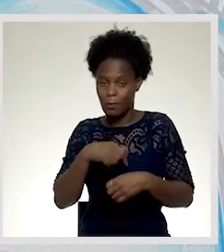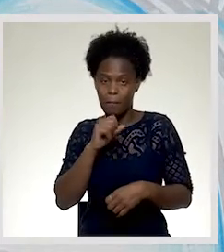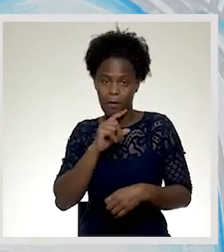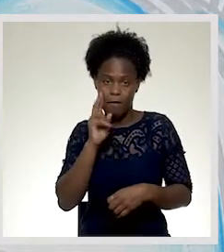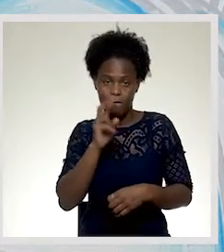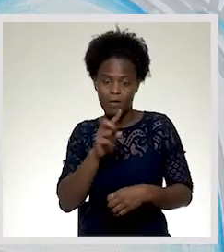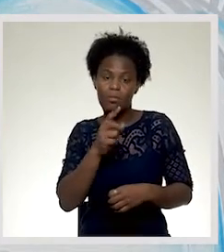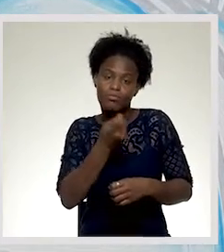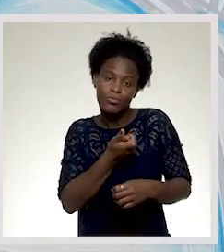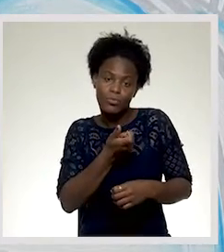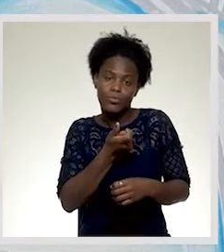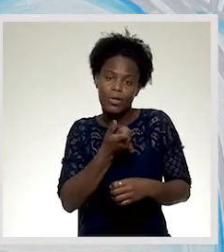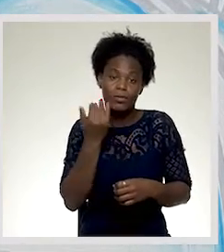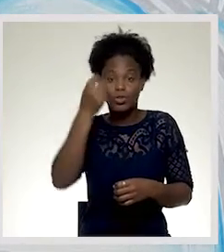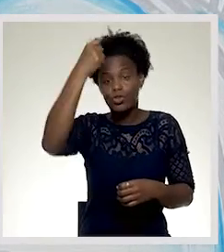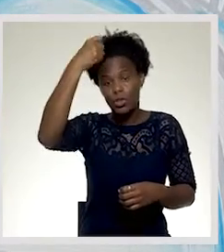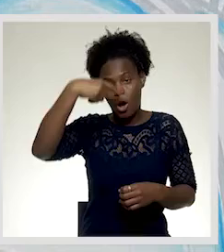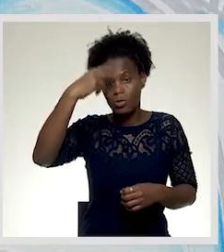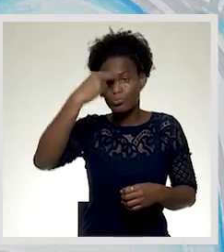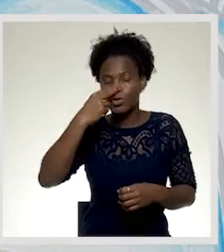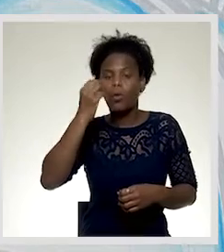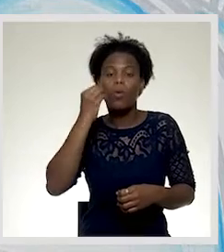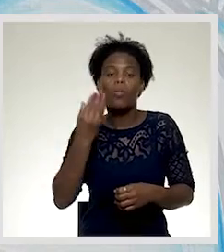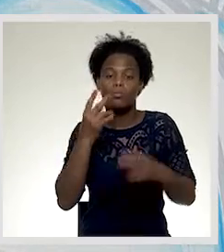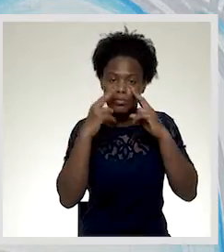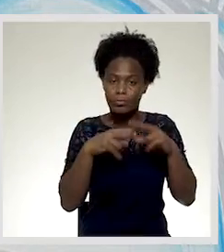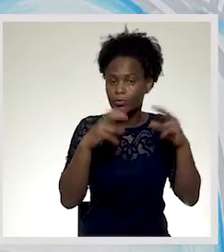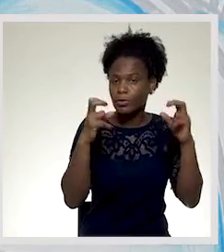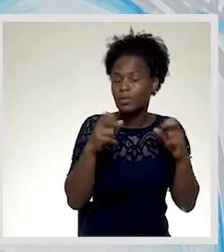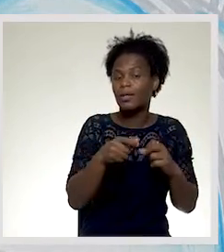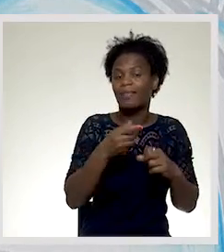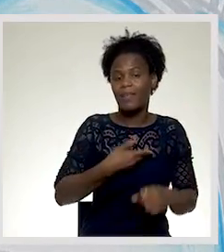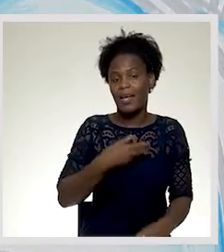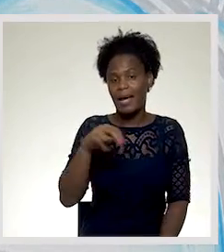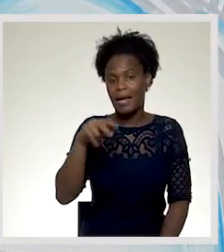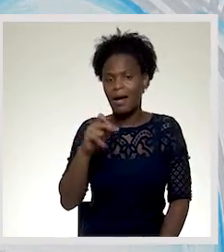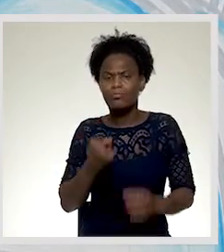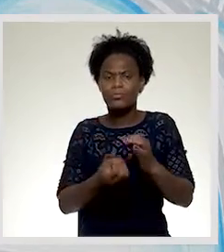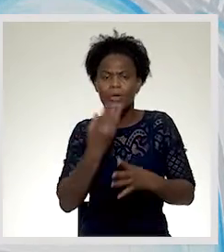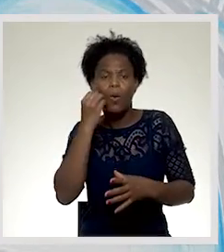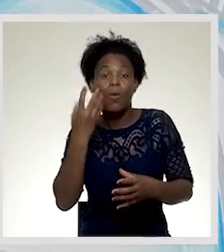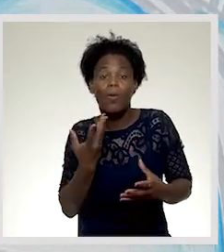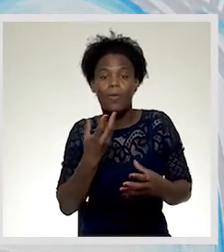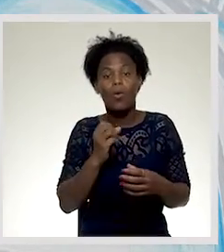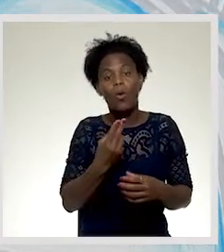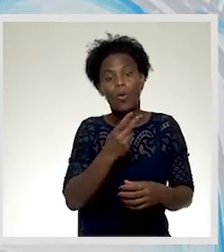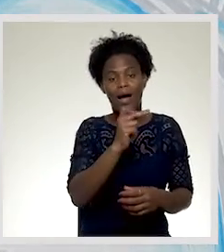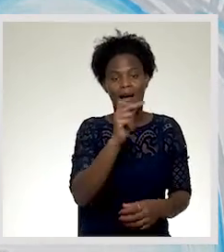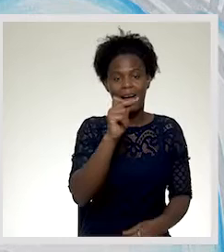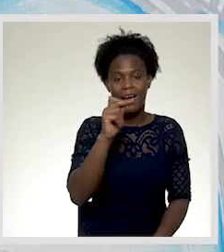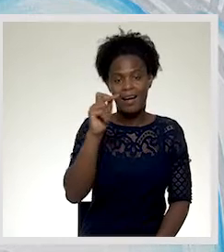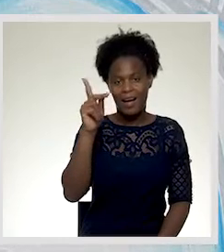situações, poderíamos ver um pouco da história de como é que foi descoberta o DNA, ou então